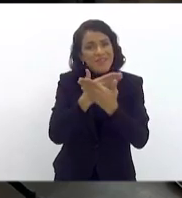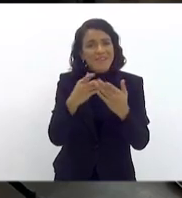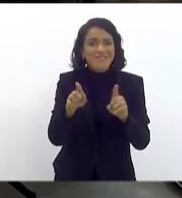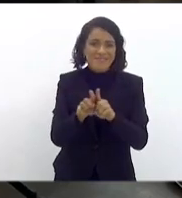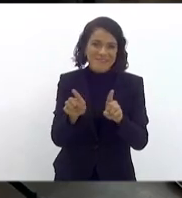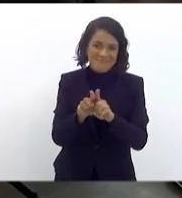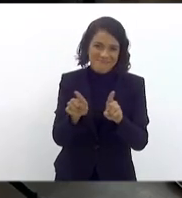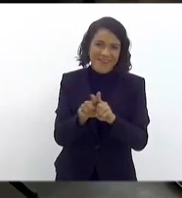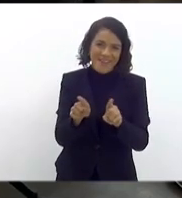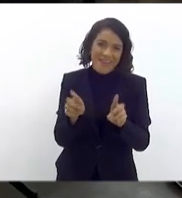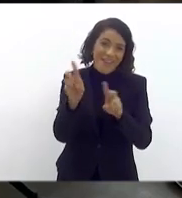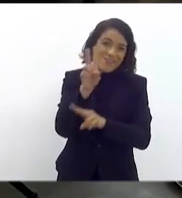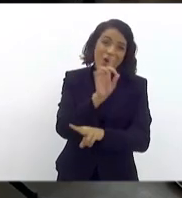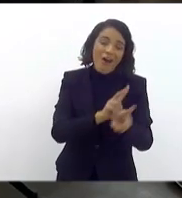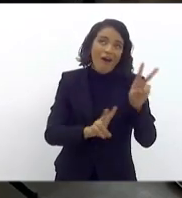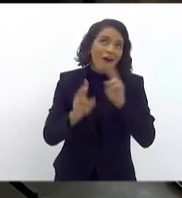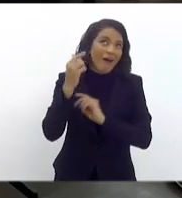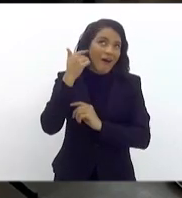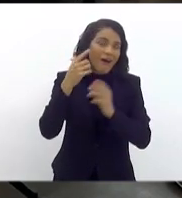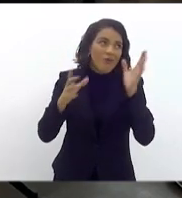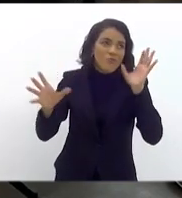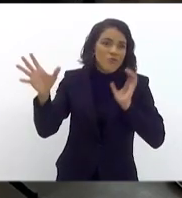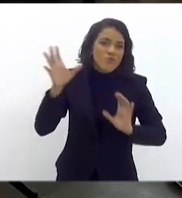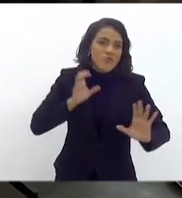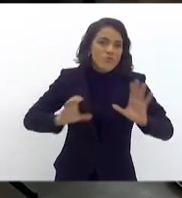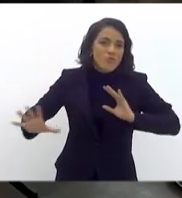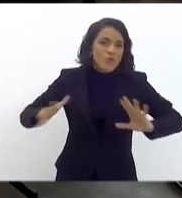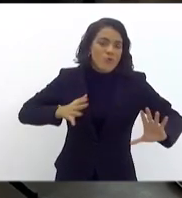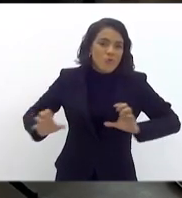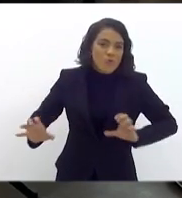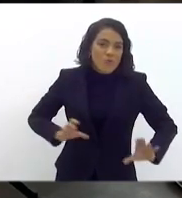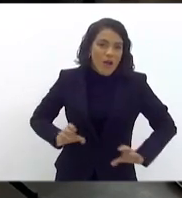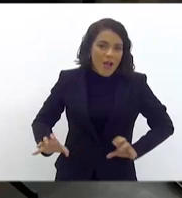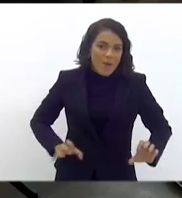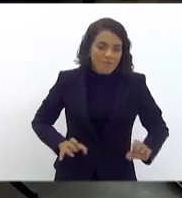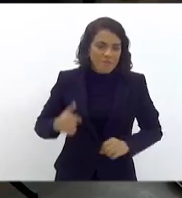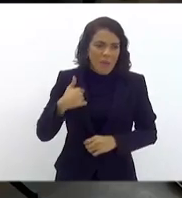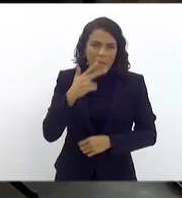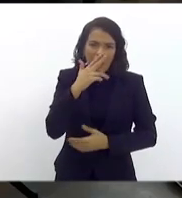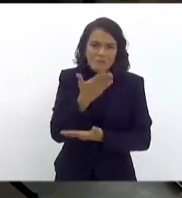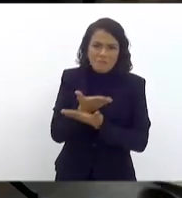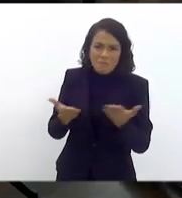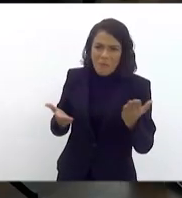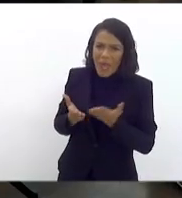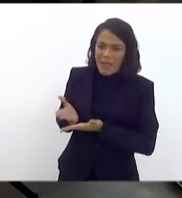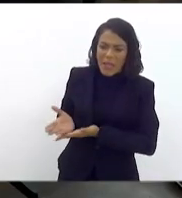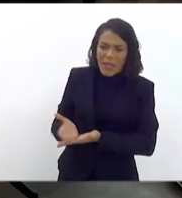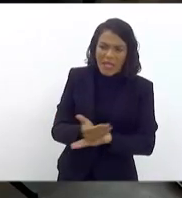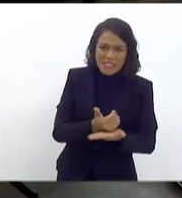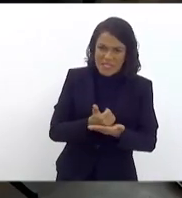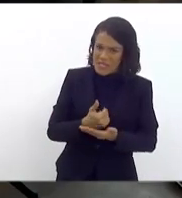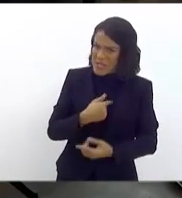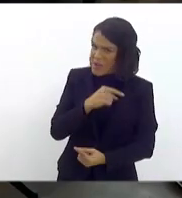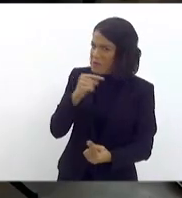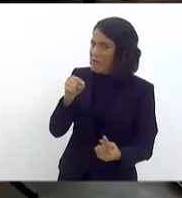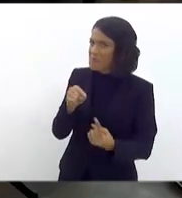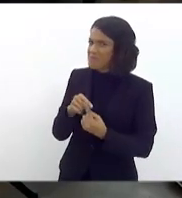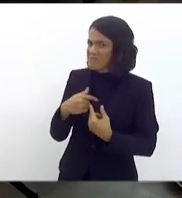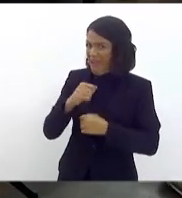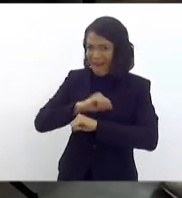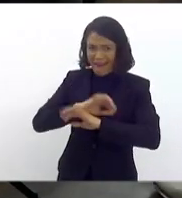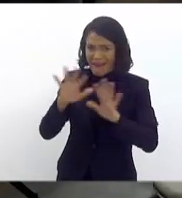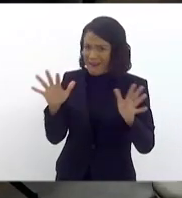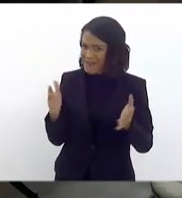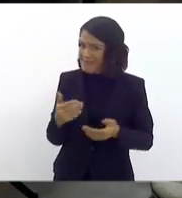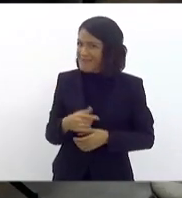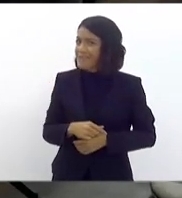etérea, como a música. Então, me parece claro que é uma perda de receita para o Estado do Rio de Janeiro de forma muito objetiva. É claro isso. Que pode